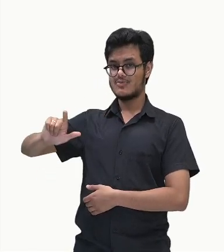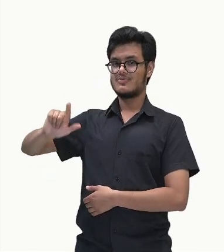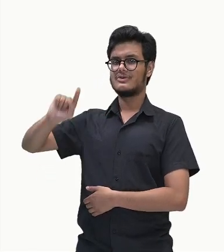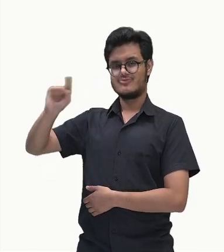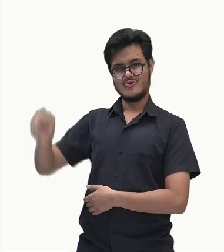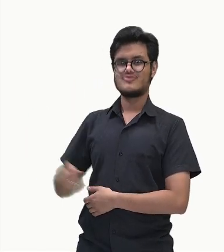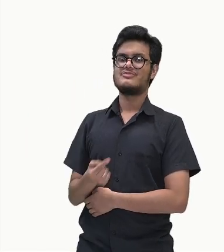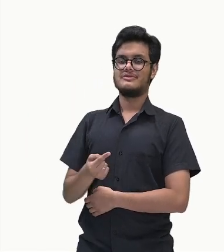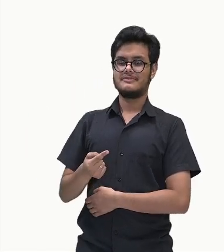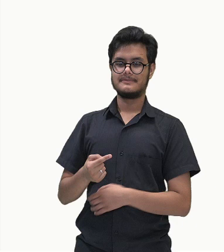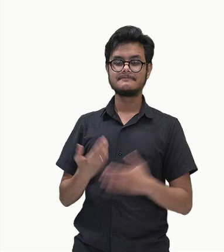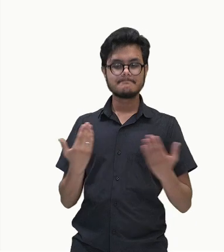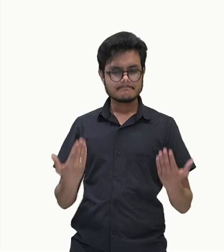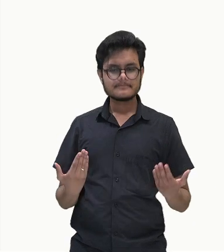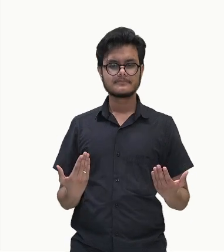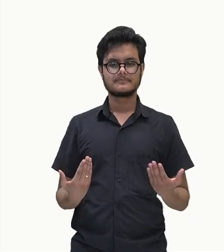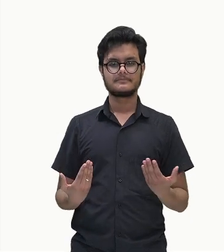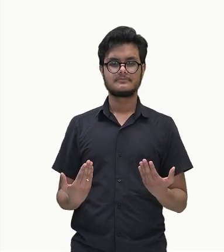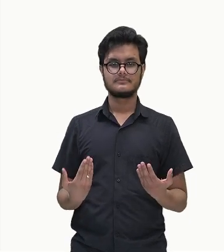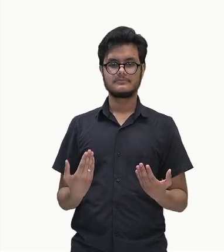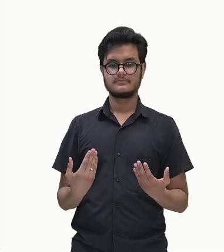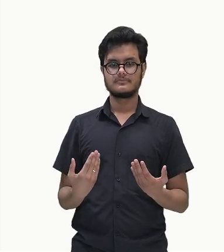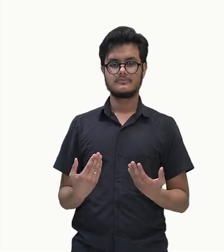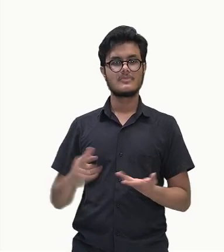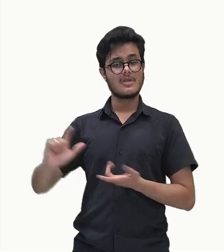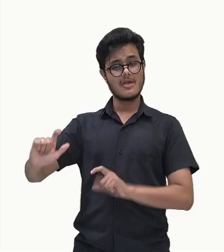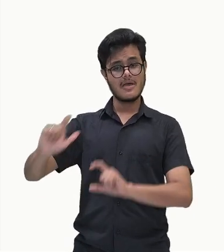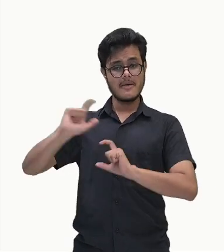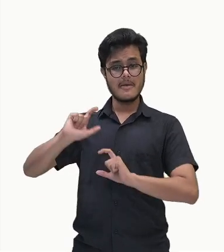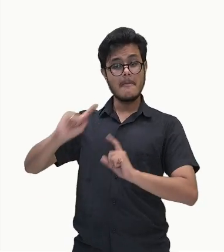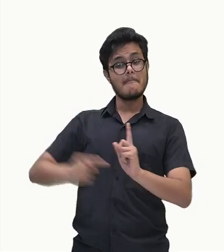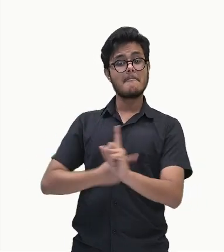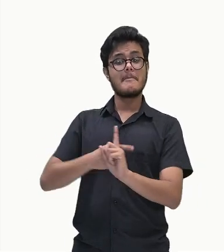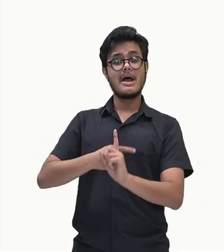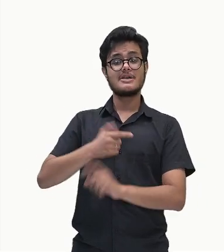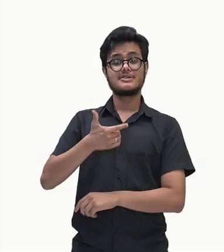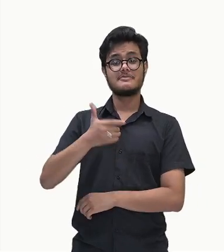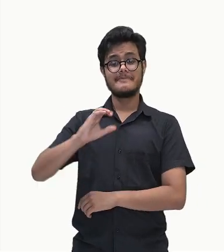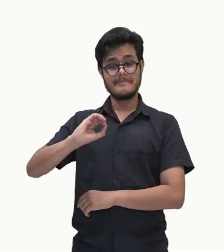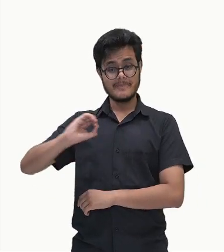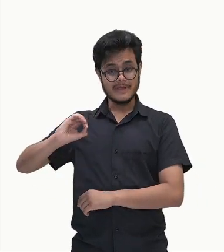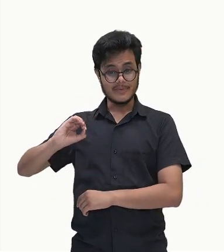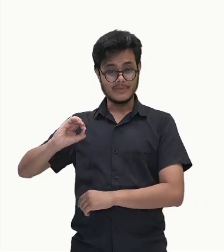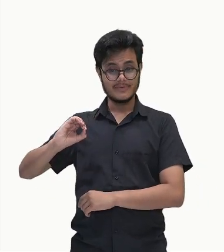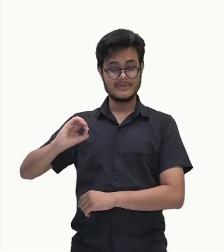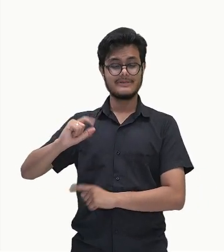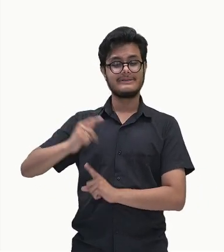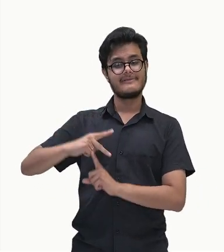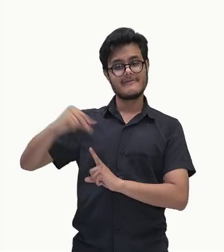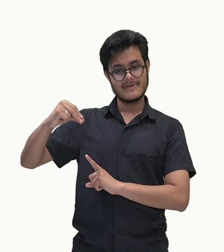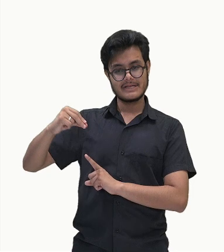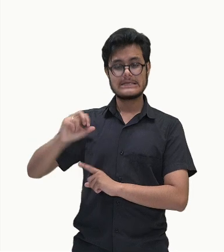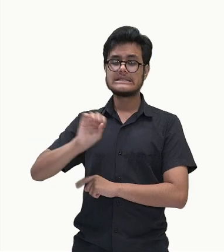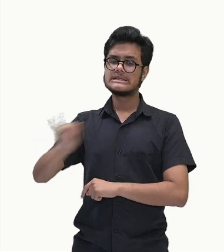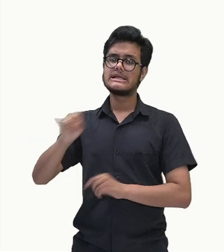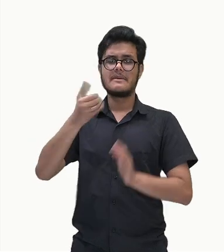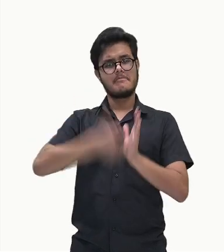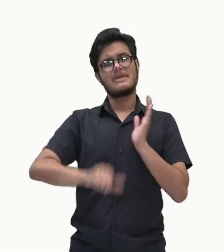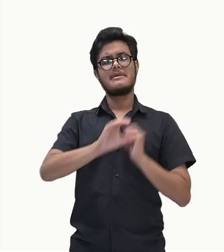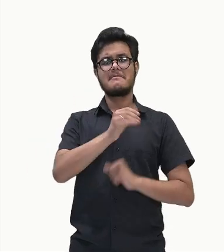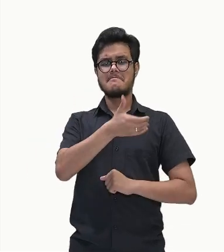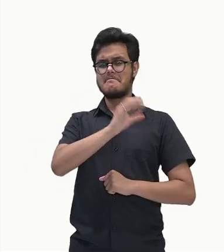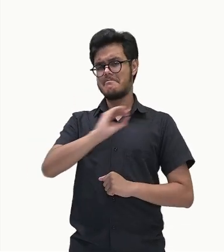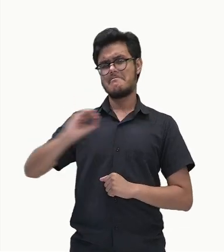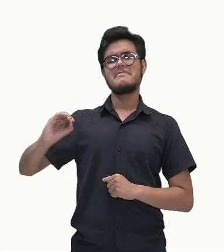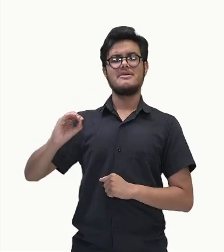e quando você ganha você ganha r$ 1 1000 na jogada e se você perde você perde